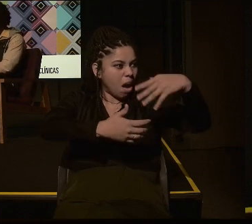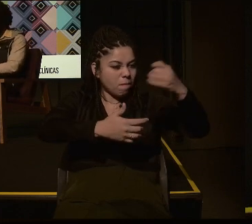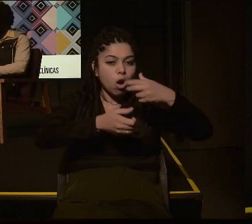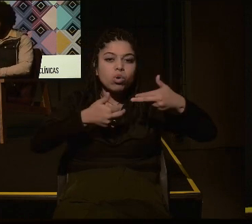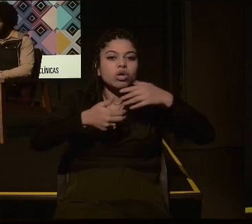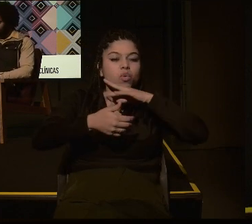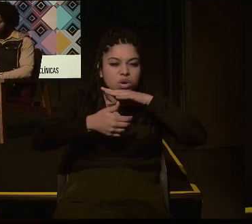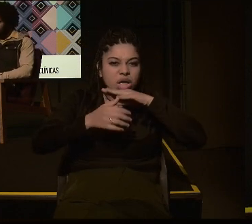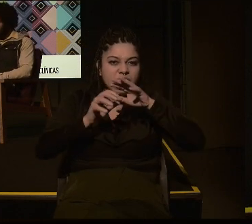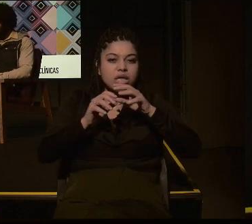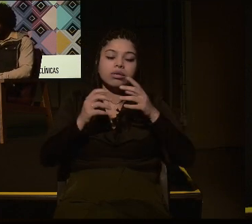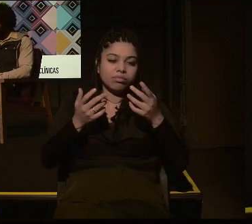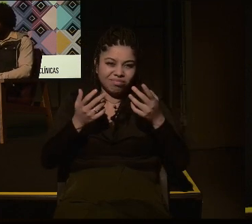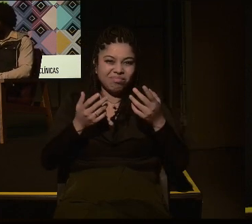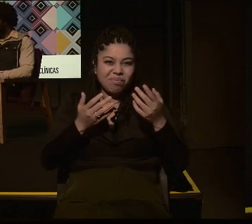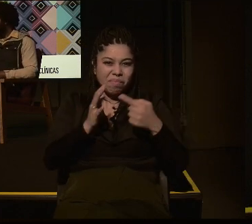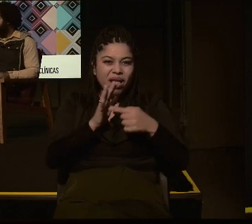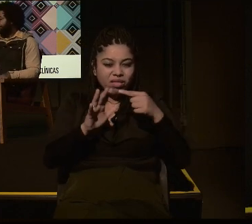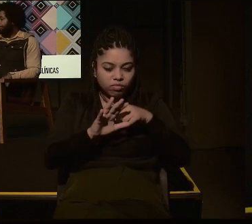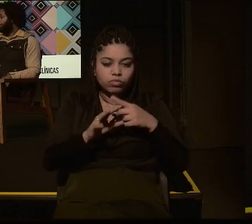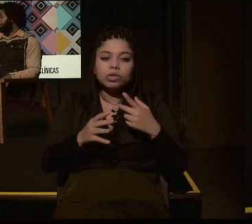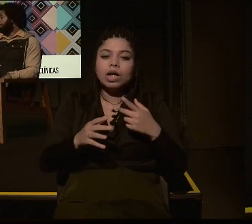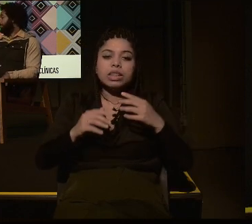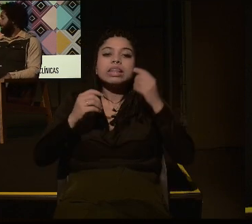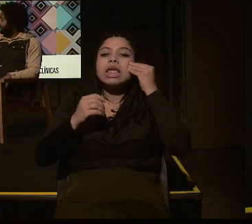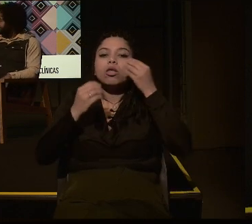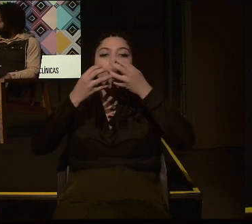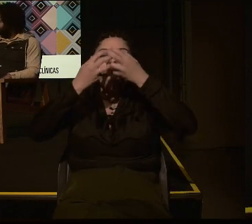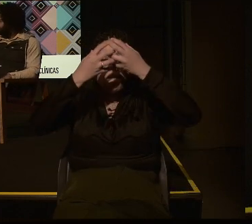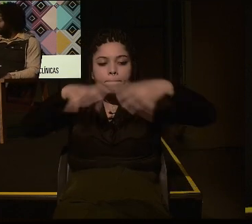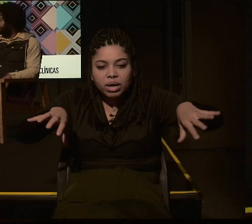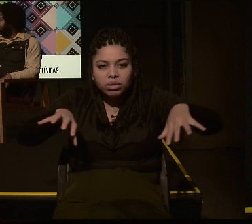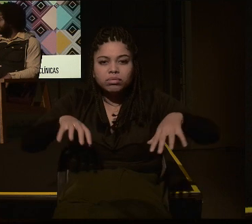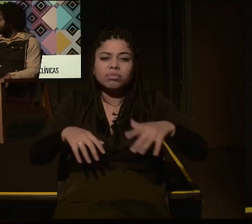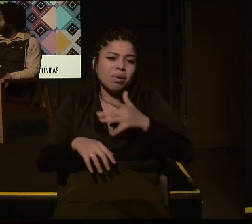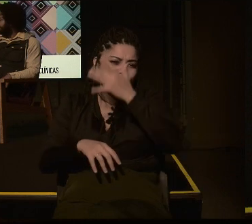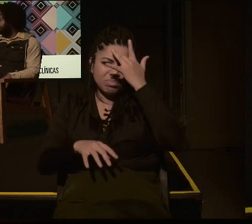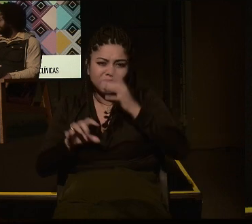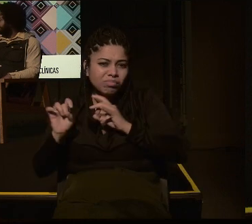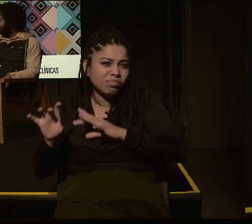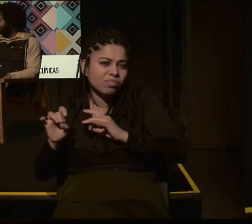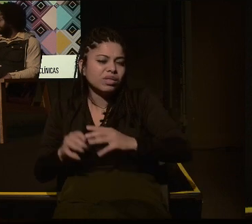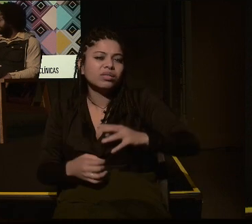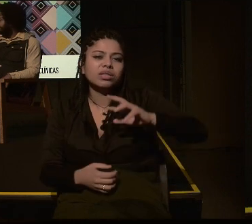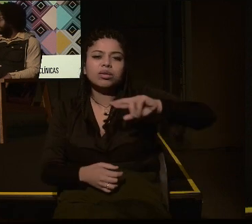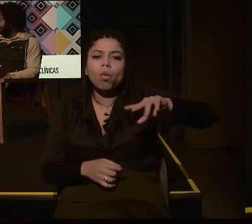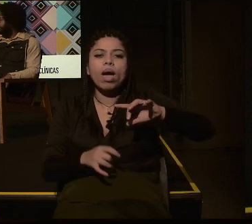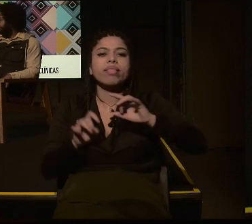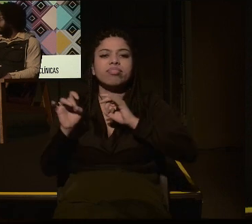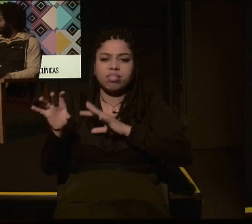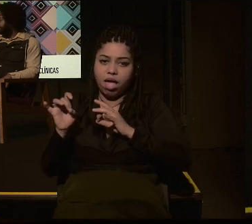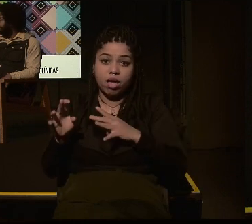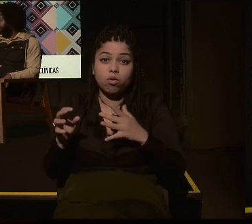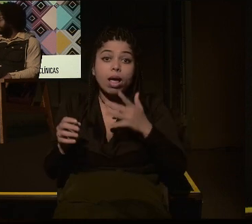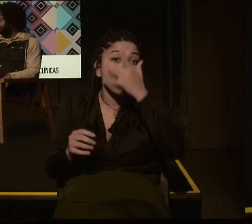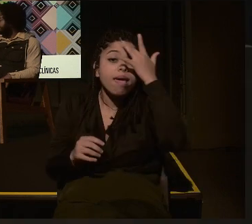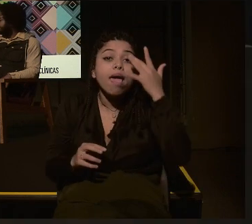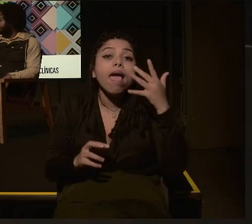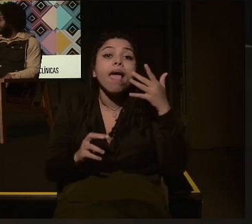a segregação de técnicos e não técnicos para estabelecer quem pode ser profissional de